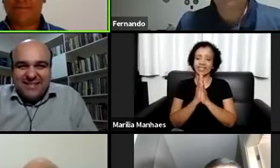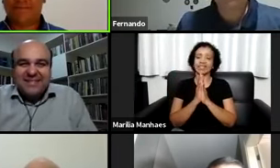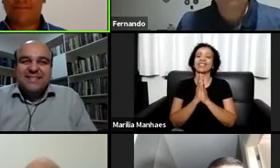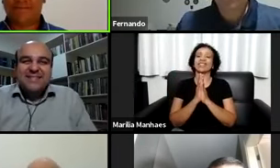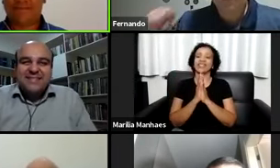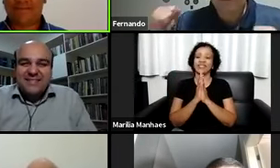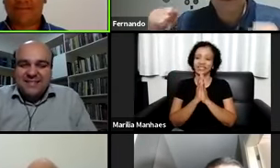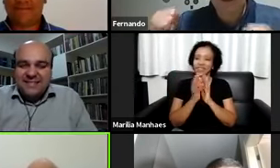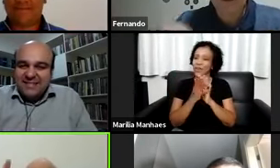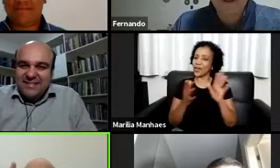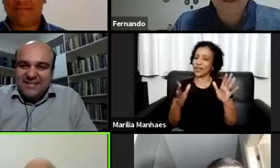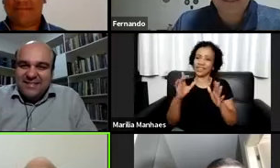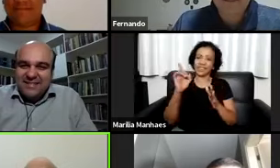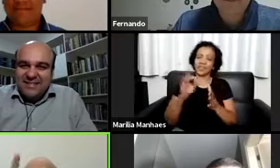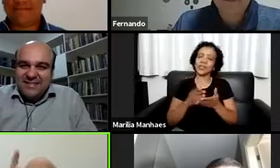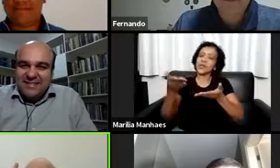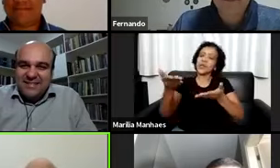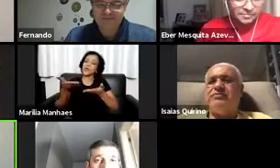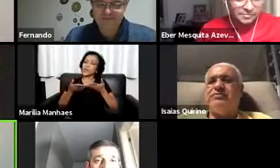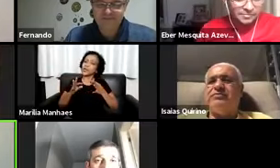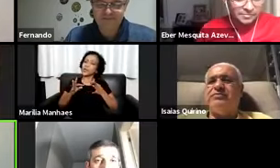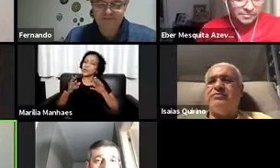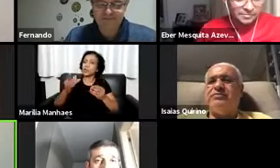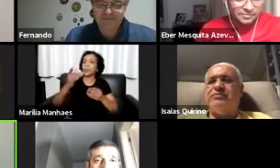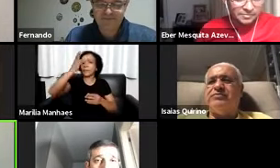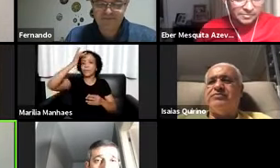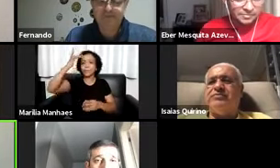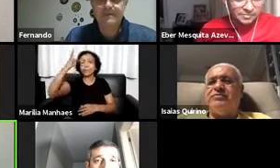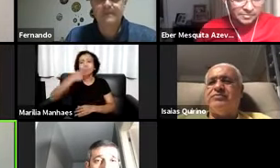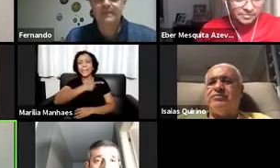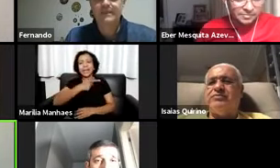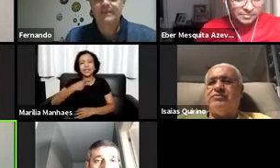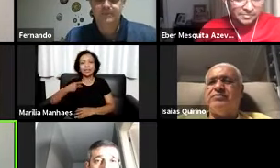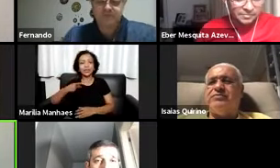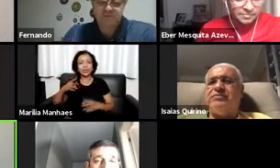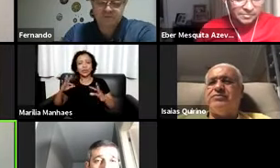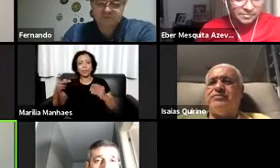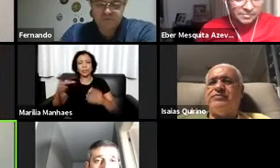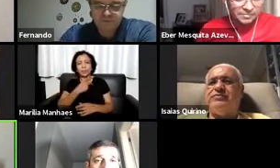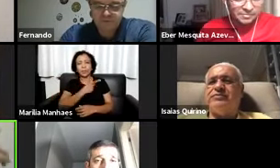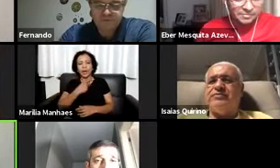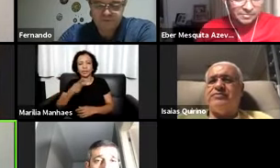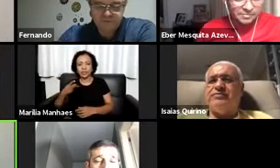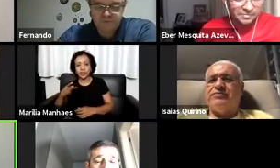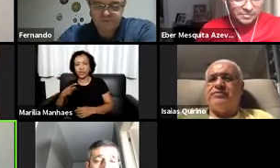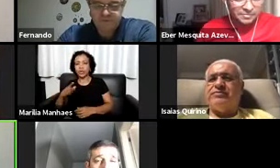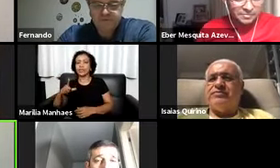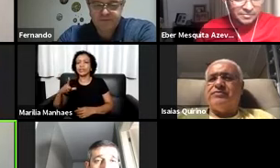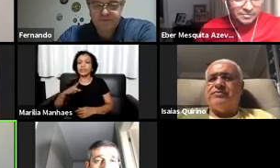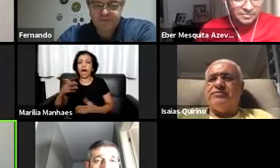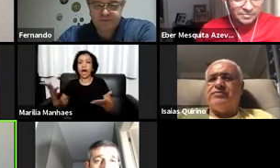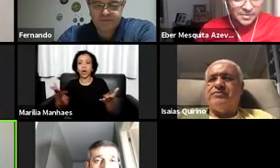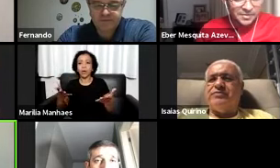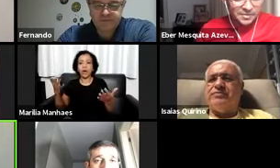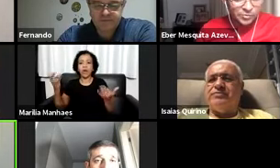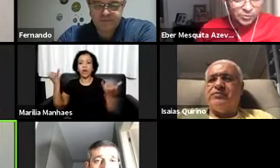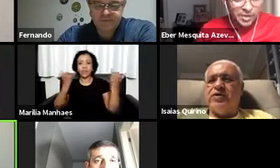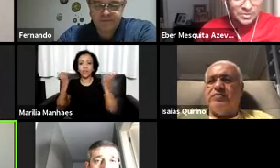unidos e em oração. E eu convido agora todos os pastores e diáconos que estão me ouvindo neste momento. Vamos lá?